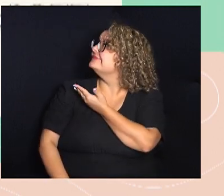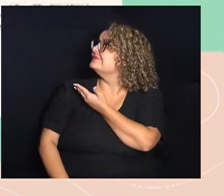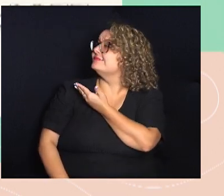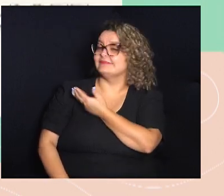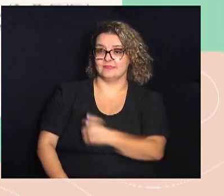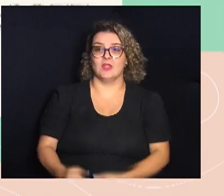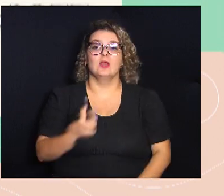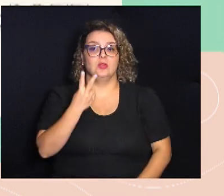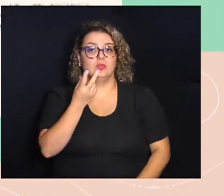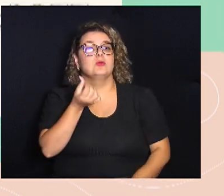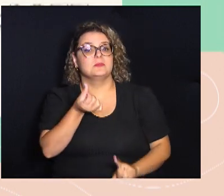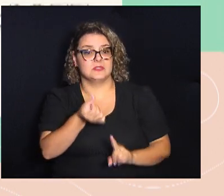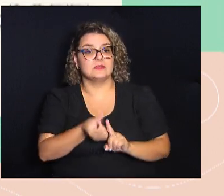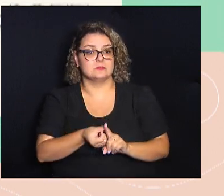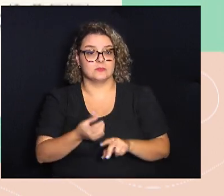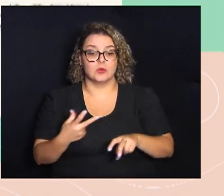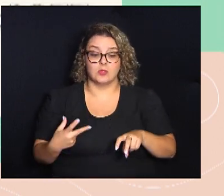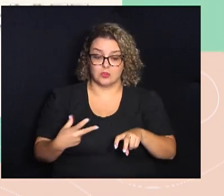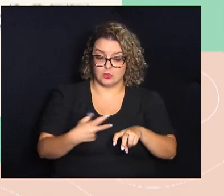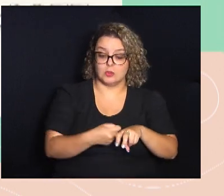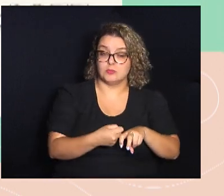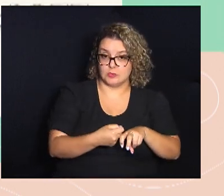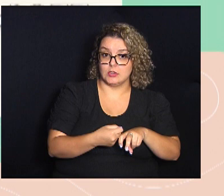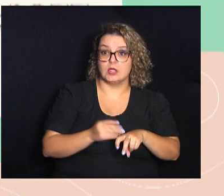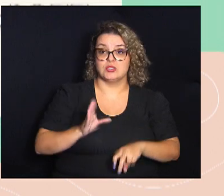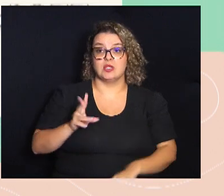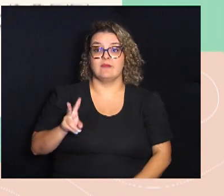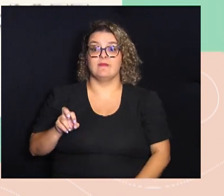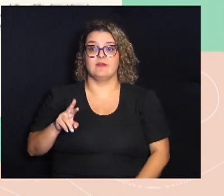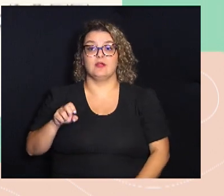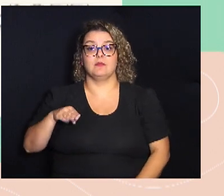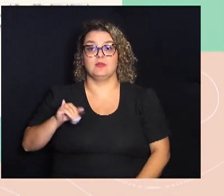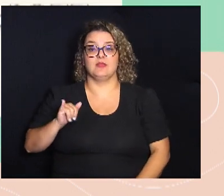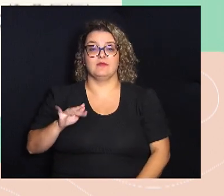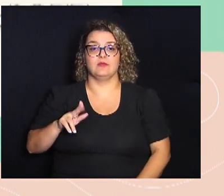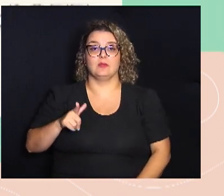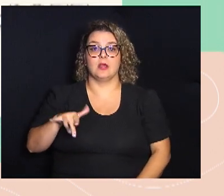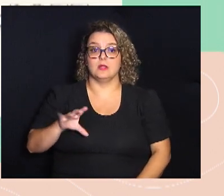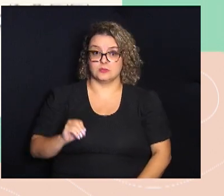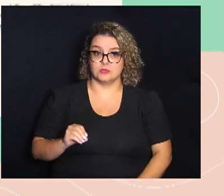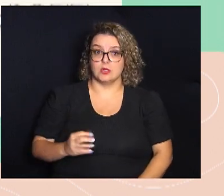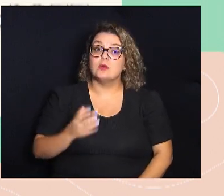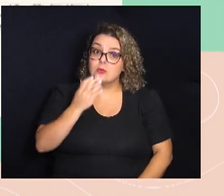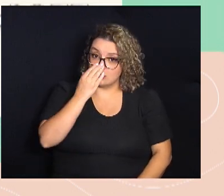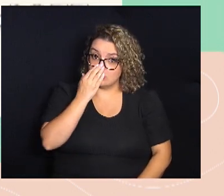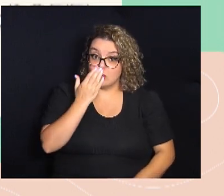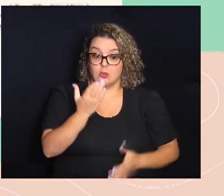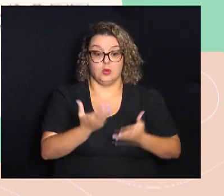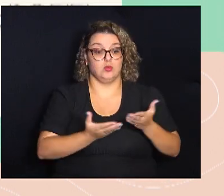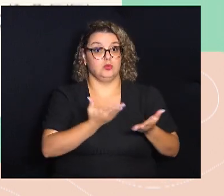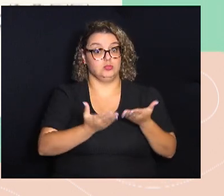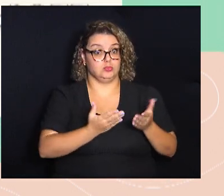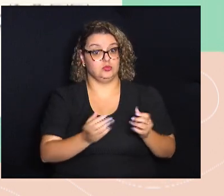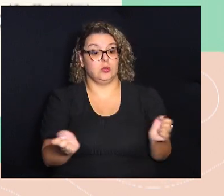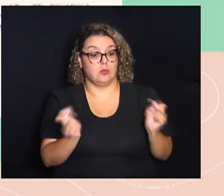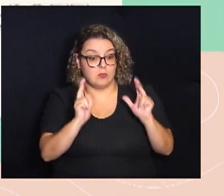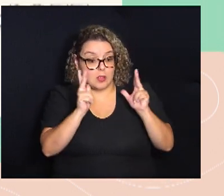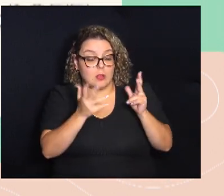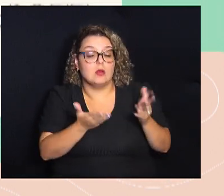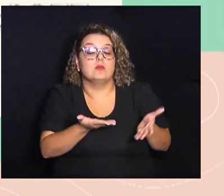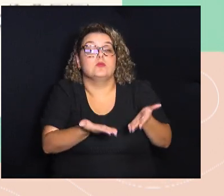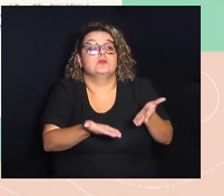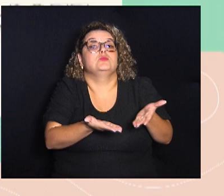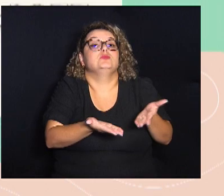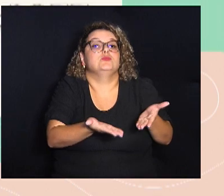2 meses, vacinados e vermifugados. Eles são cachorros que precisam de muita atenção, cuidados